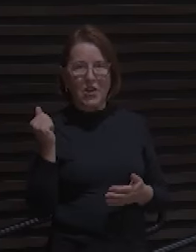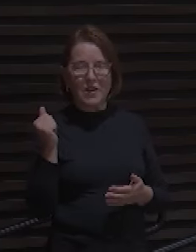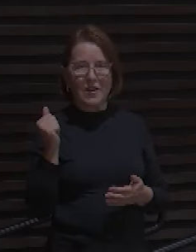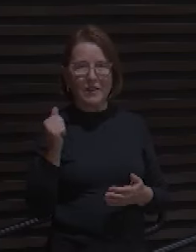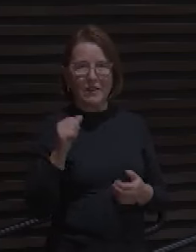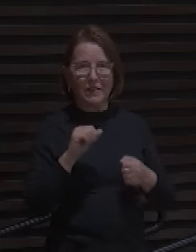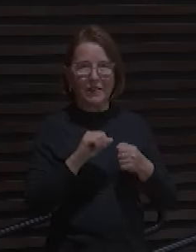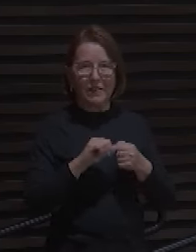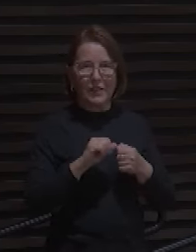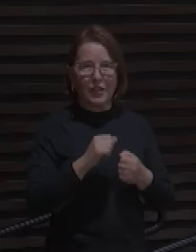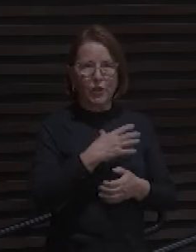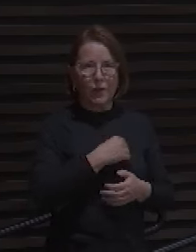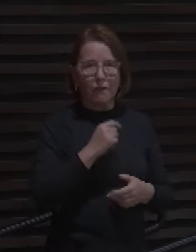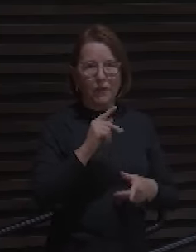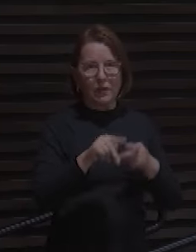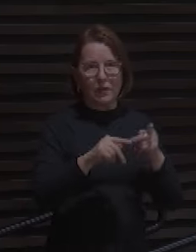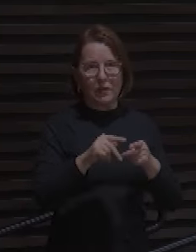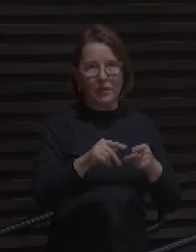sua vida.